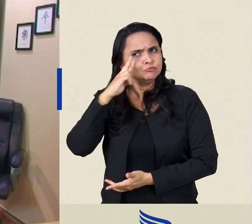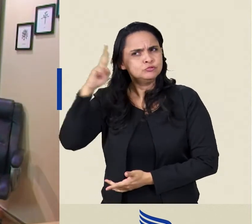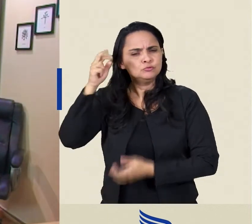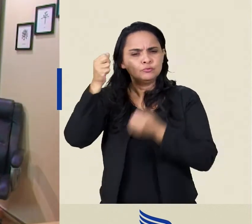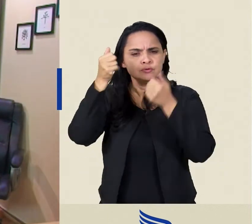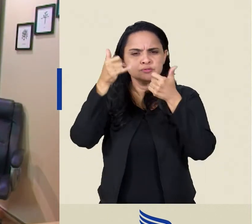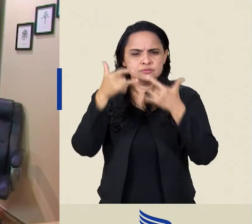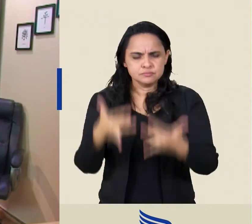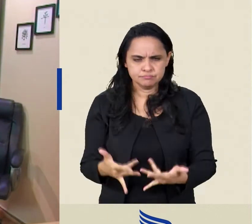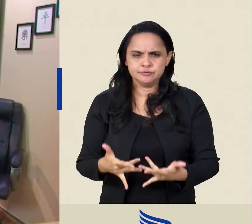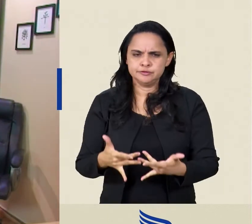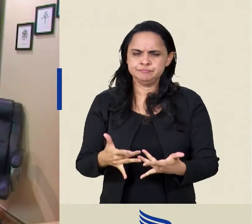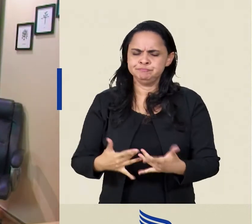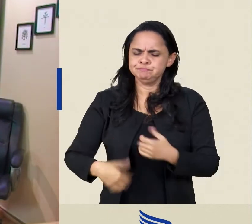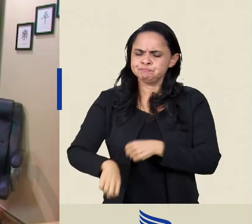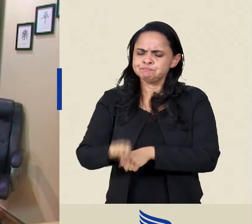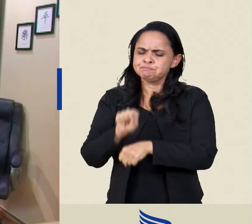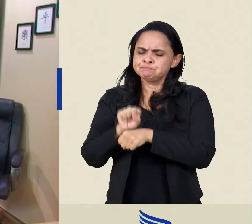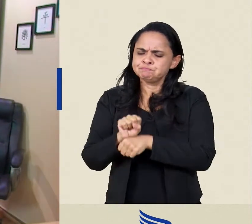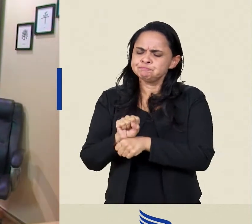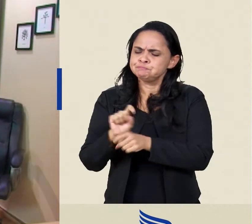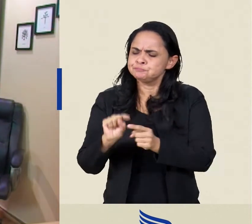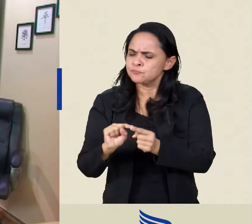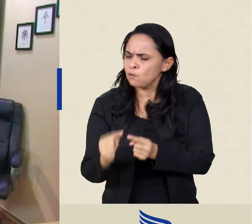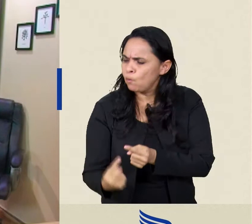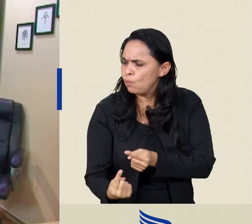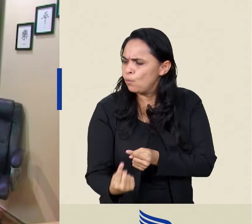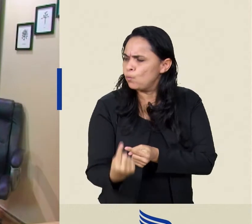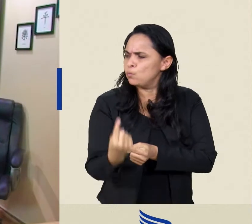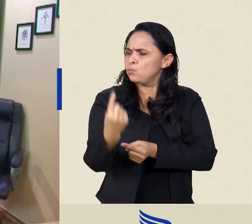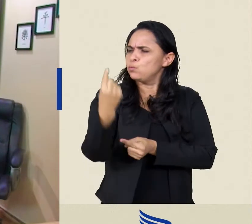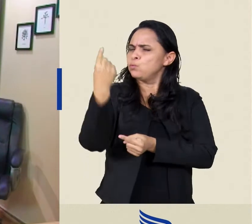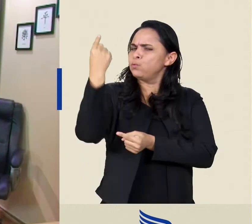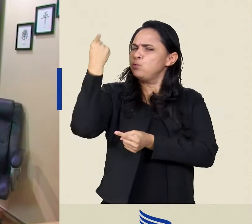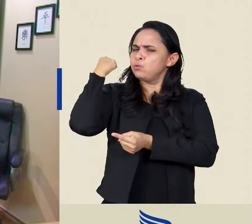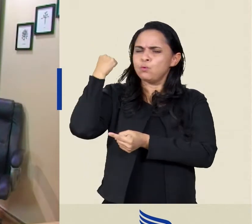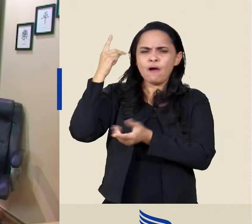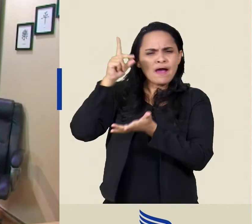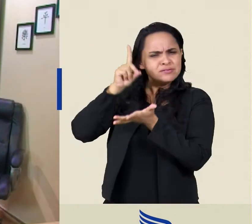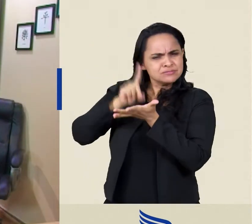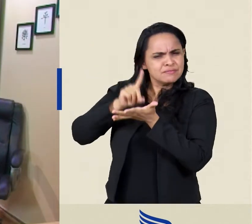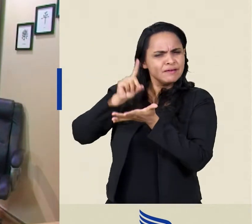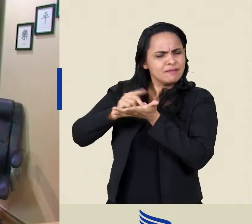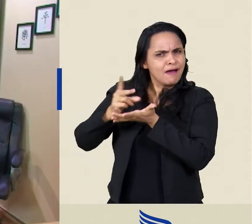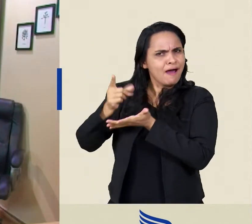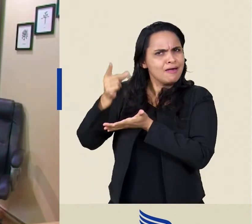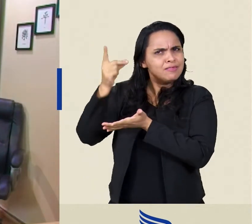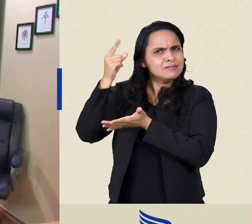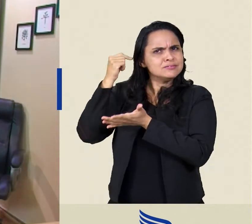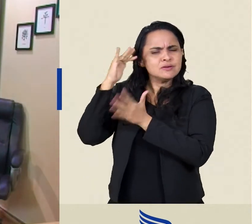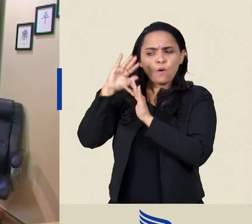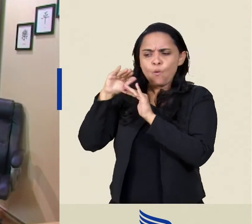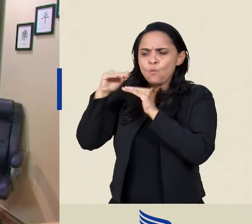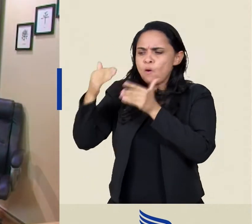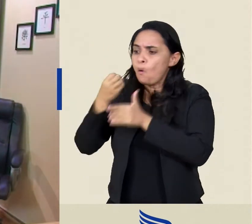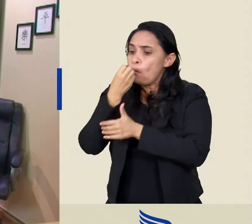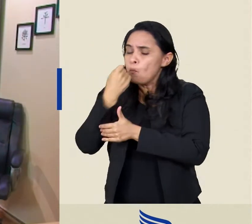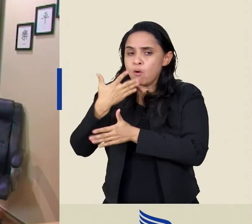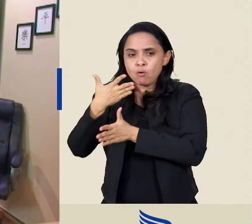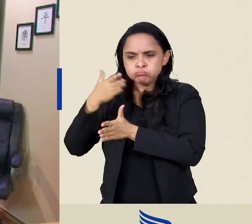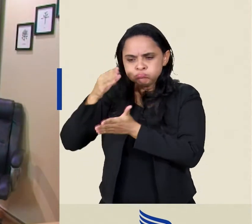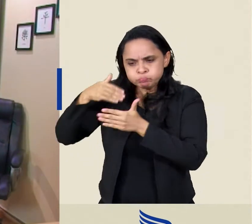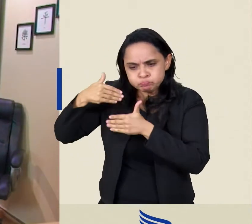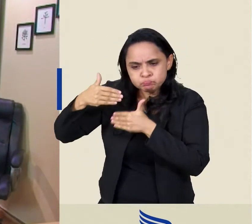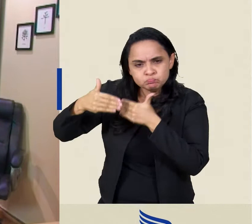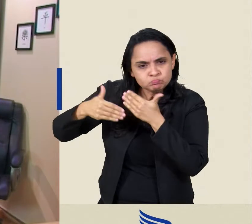nos caminhos e vede, e perguntai pelas veredas antigas, qual é o bom caminho, e andai por ele,